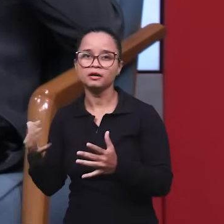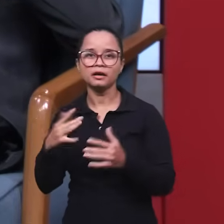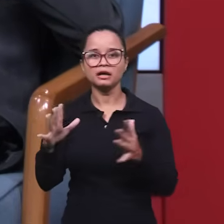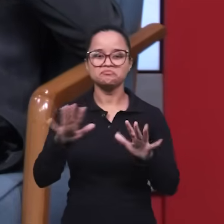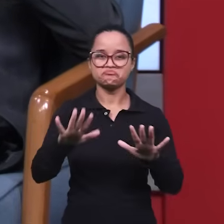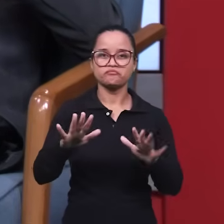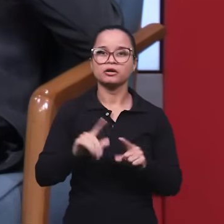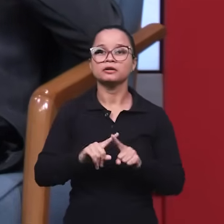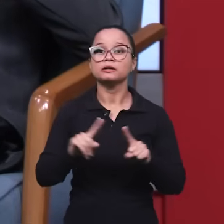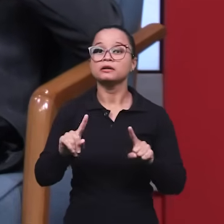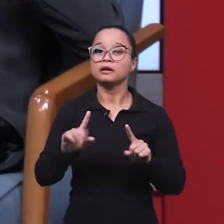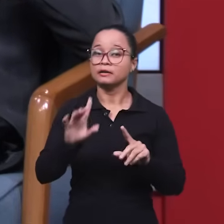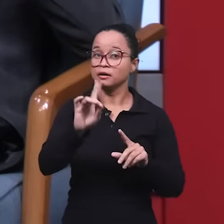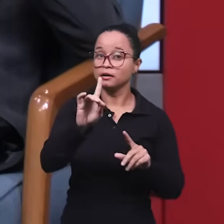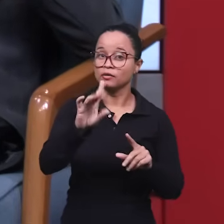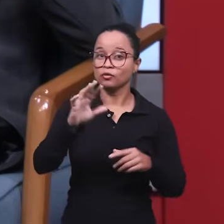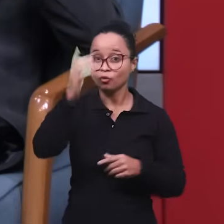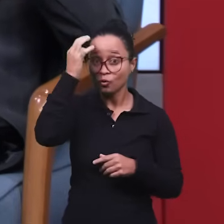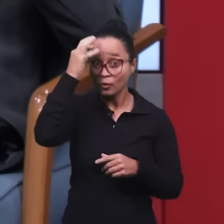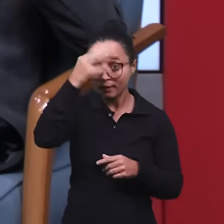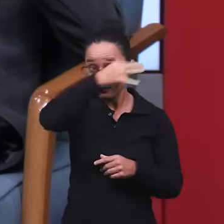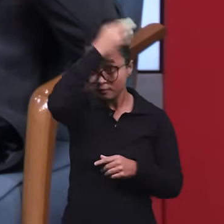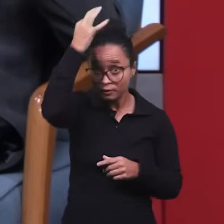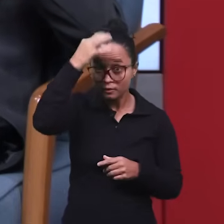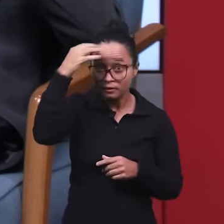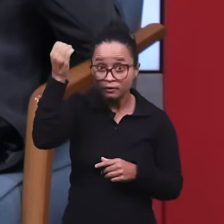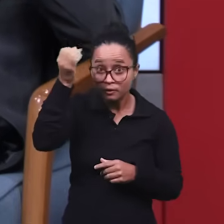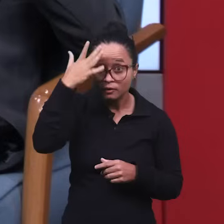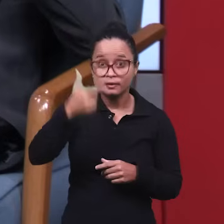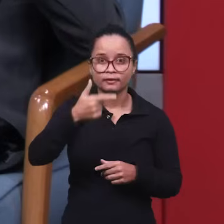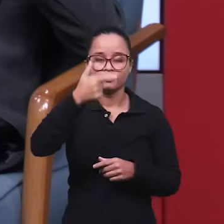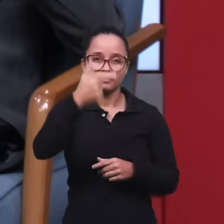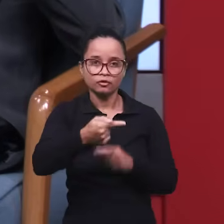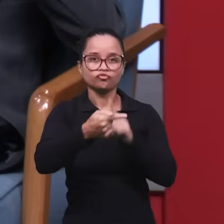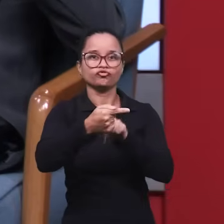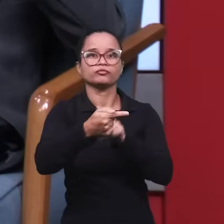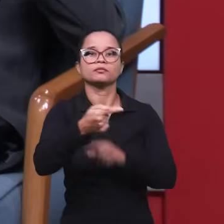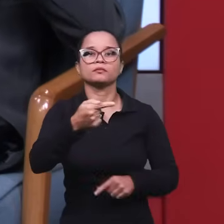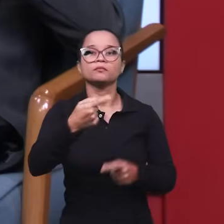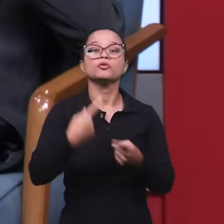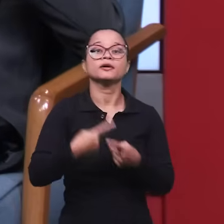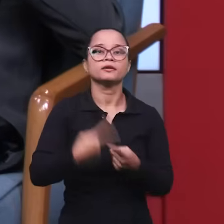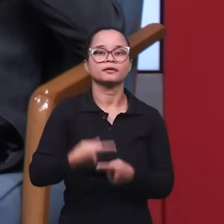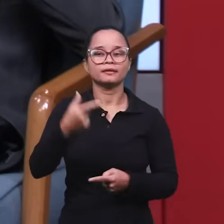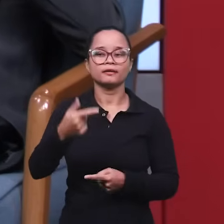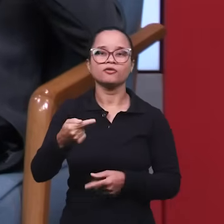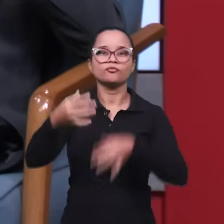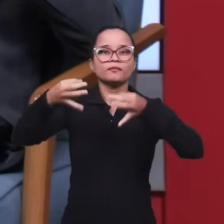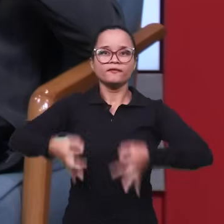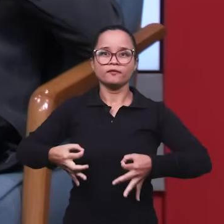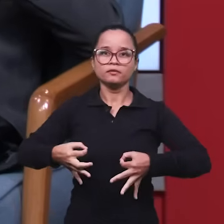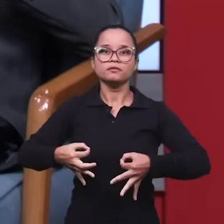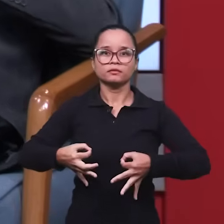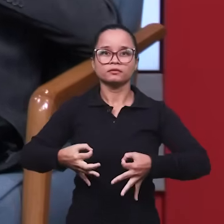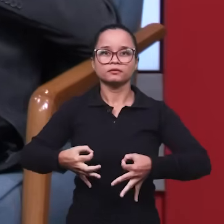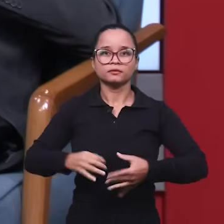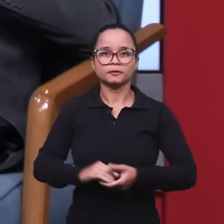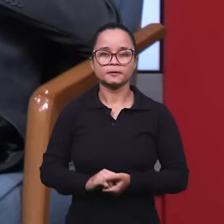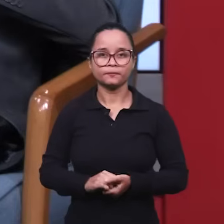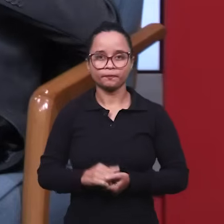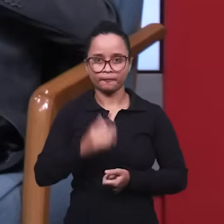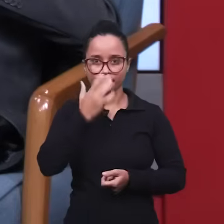coloca equivocadamente, não. O Espírito Santo deu essa linha para ele. 7 é o 7, por quê? 7 fala da